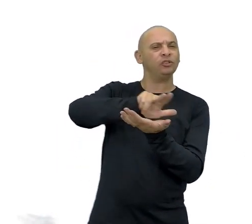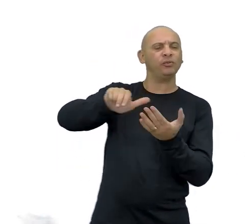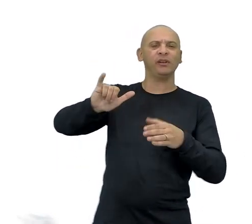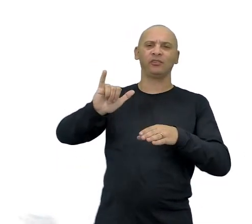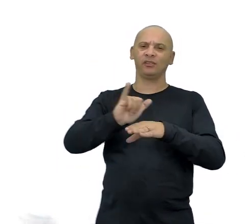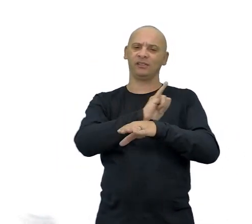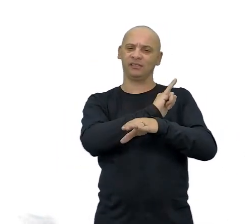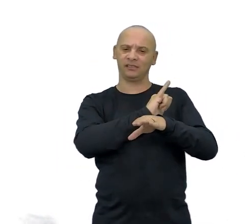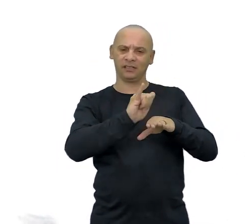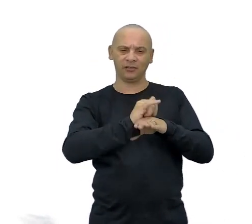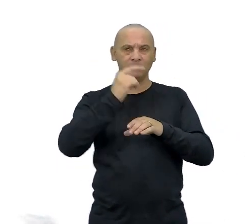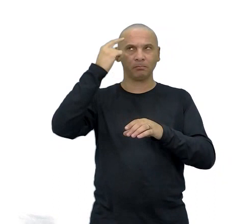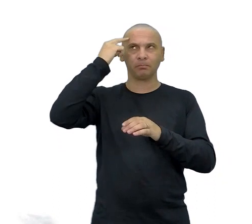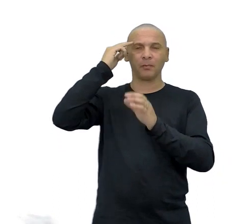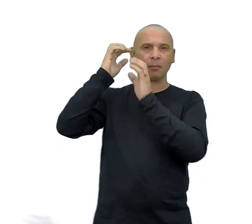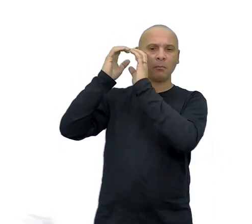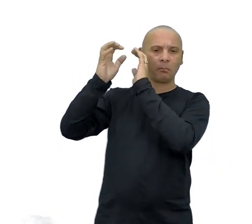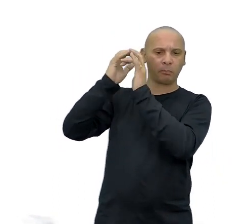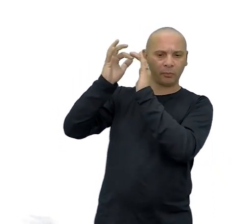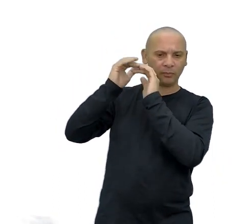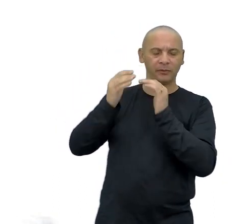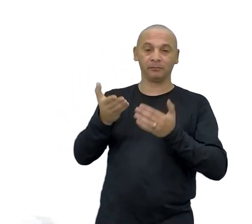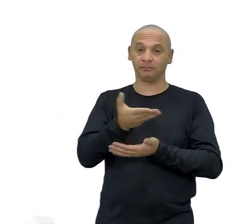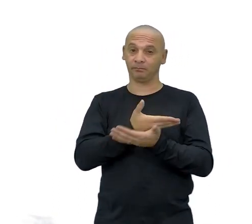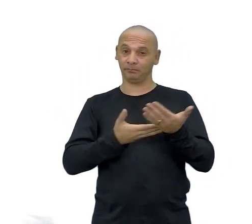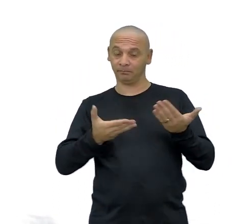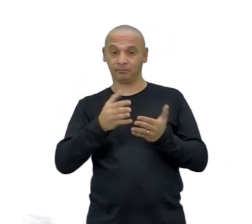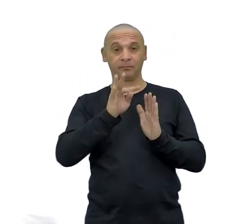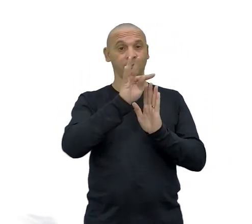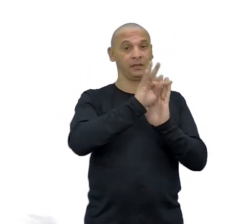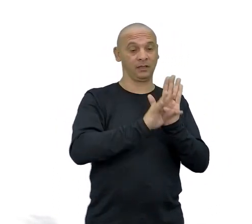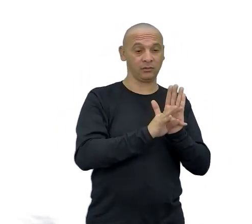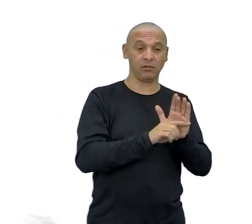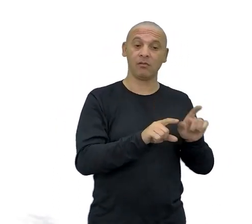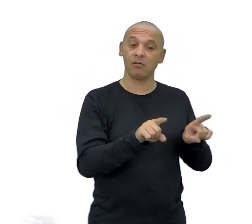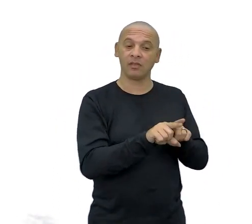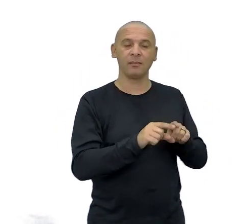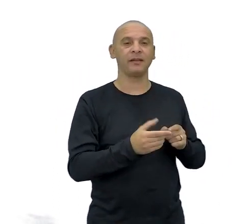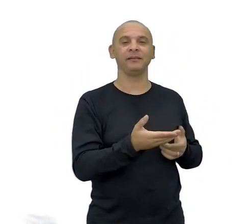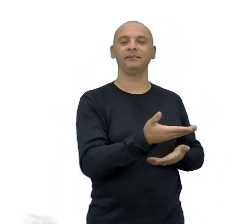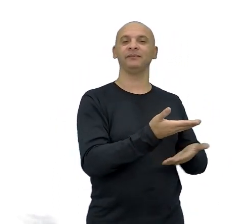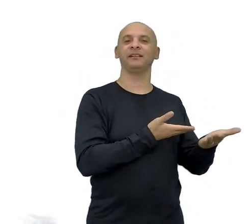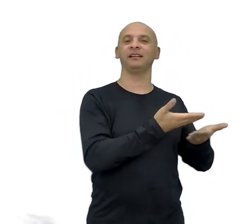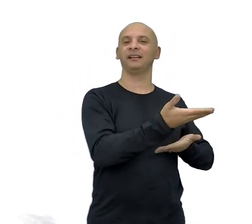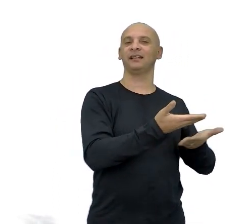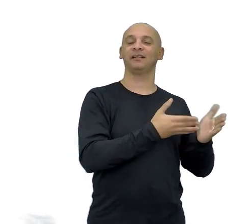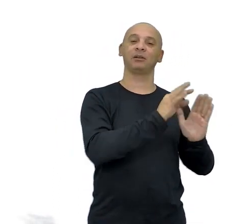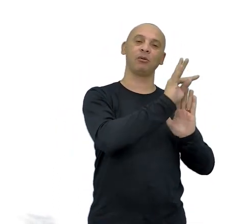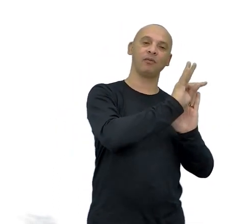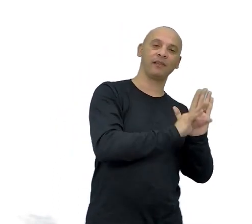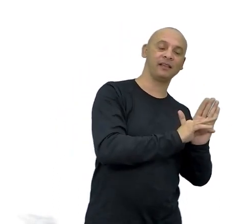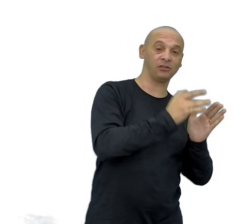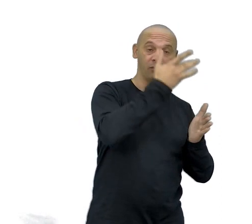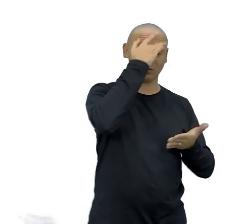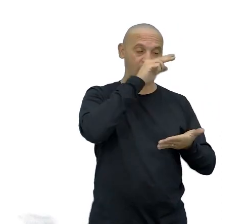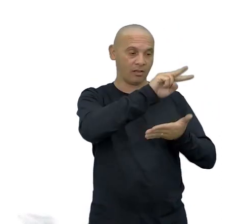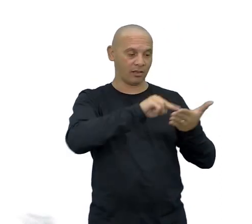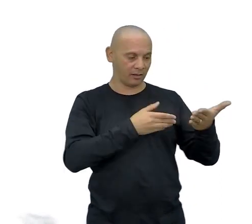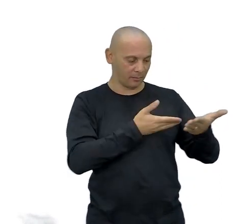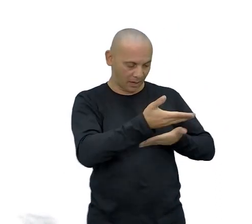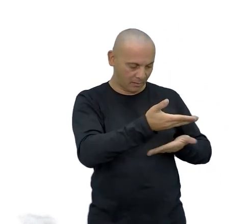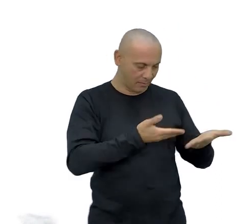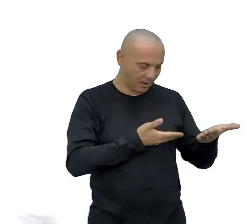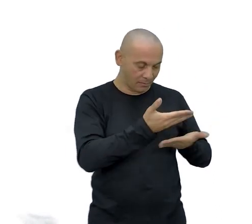estratégia cognitivas, sociointeracionais e textuais. E a interação do autor-texto-leitor, que é muito